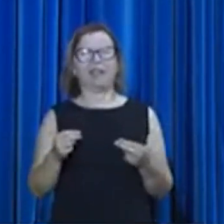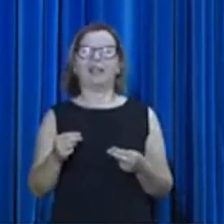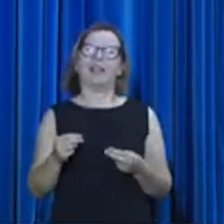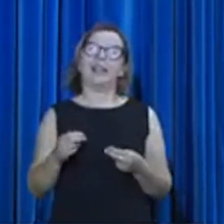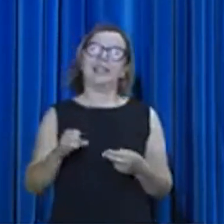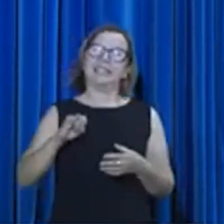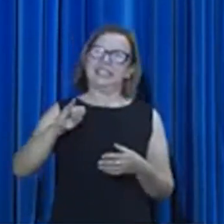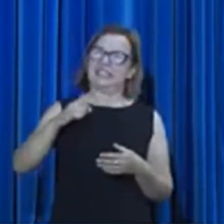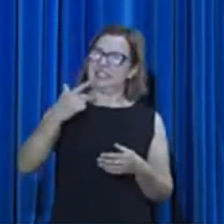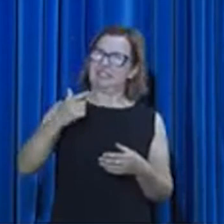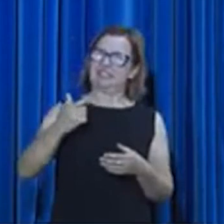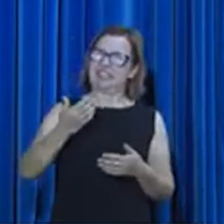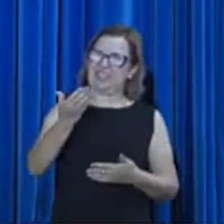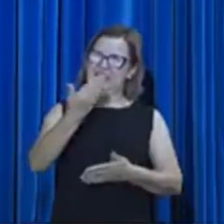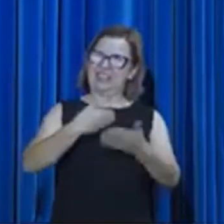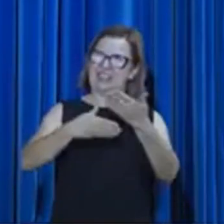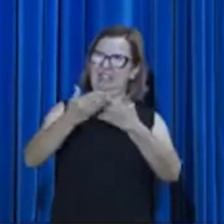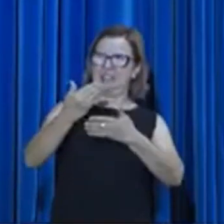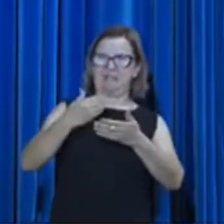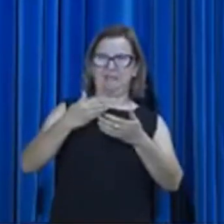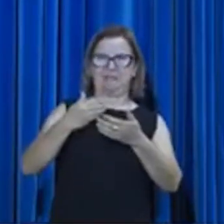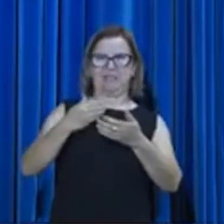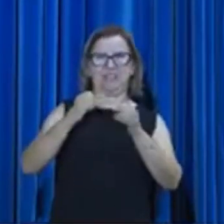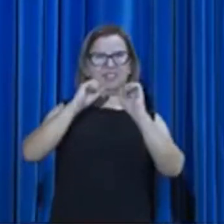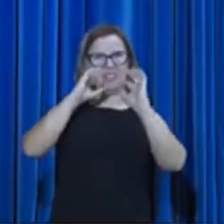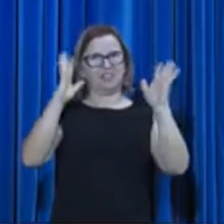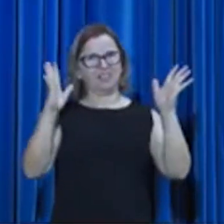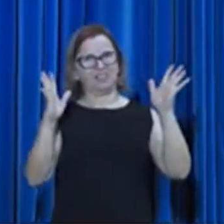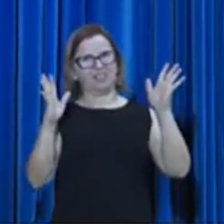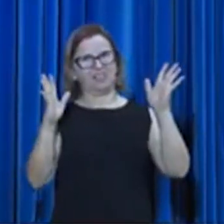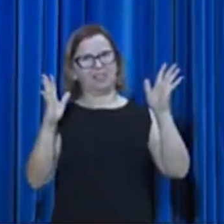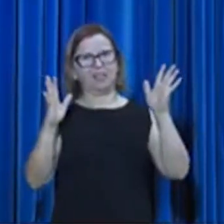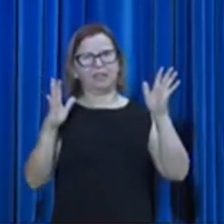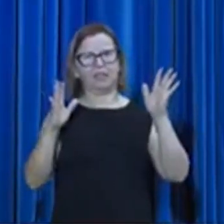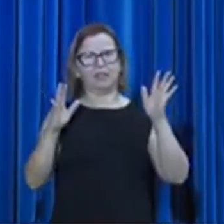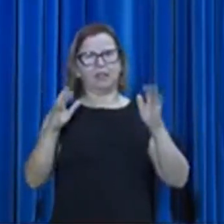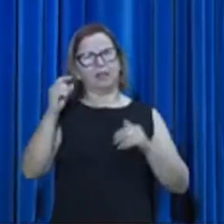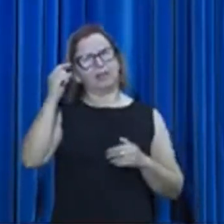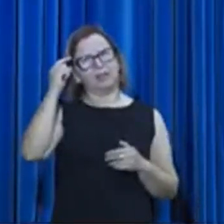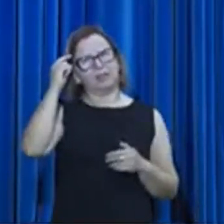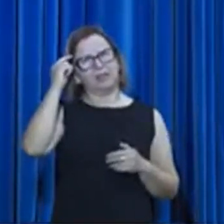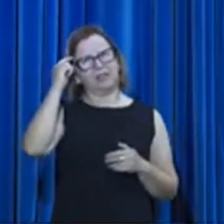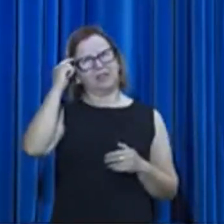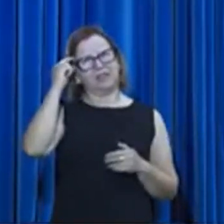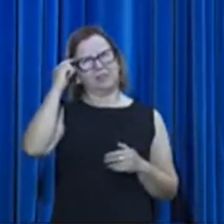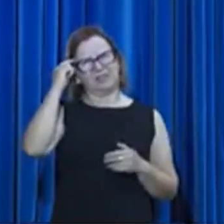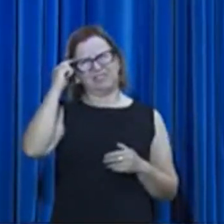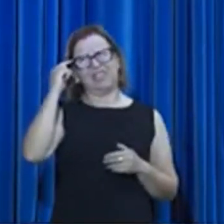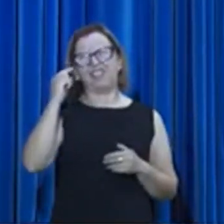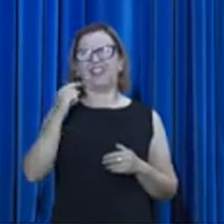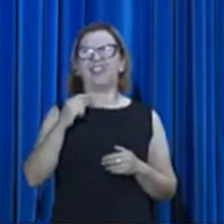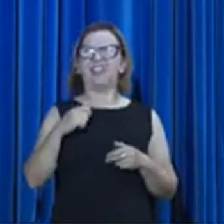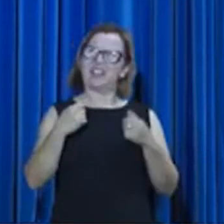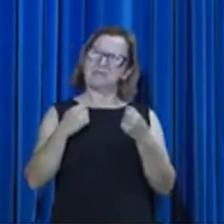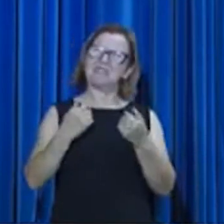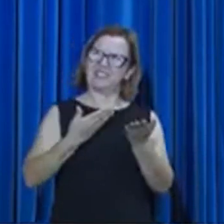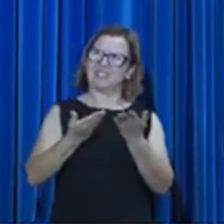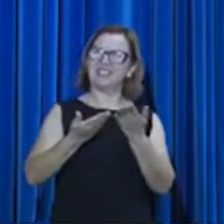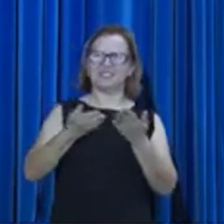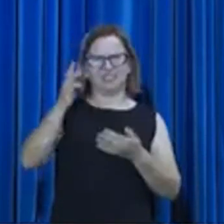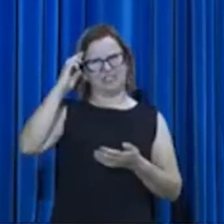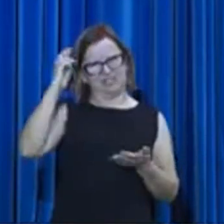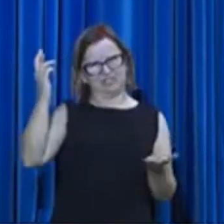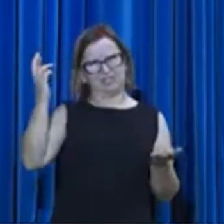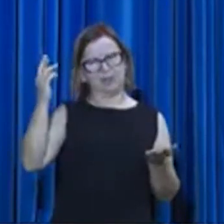recompensa muito clara, nós pensamos duas vezes se devemos servir ao Senhor. E eu